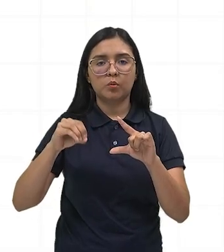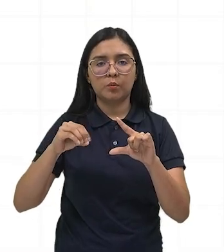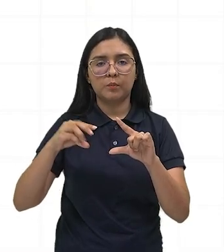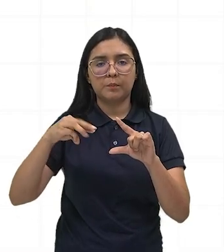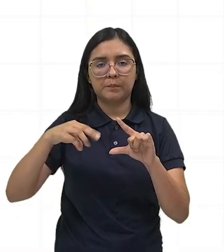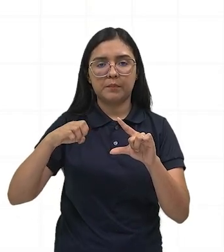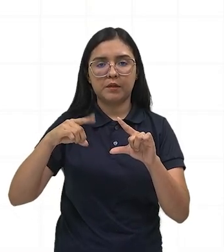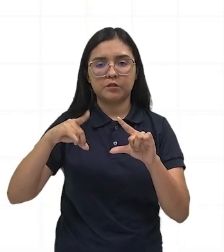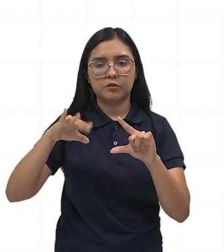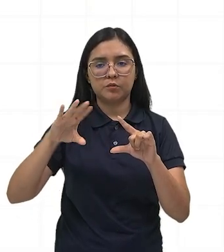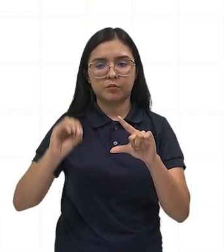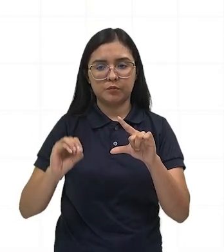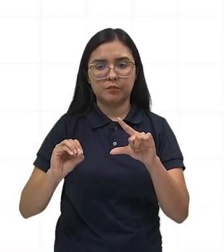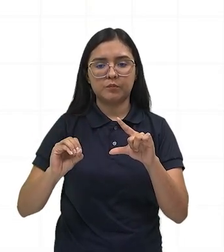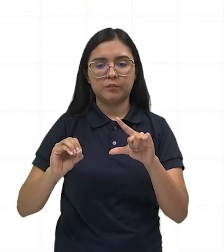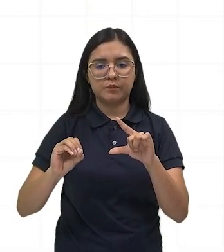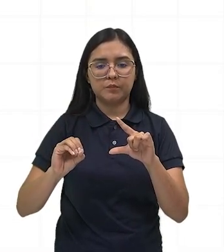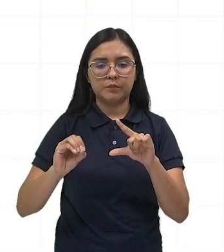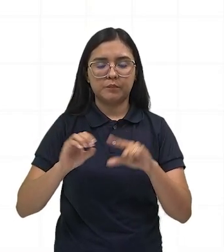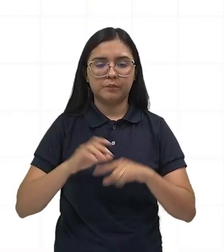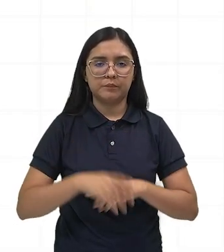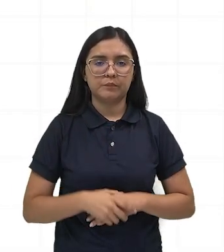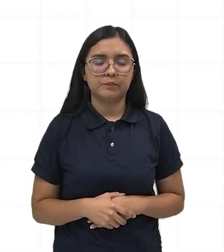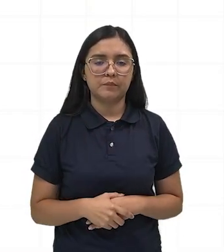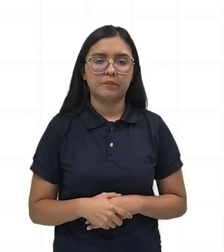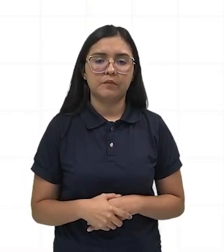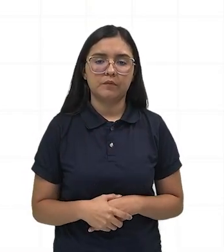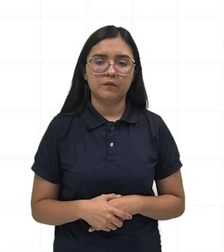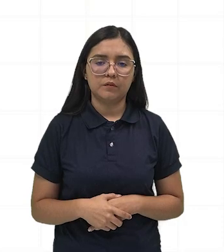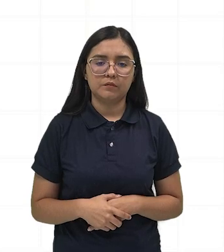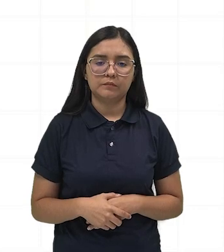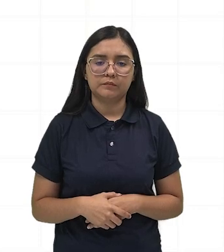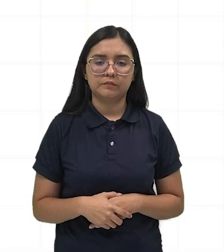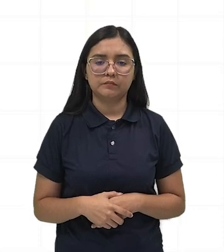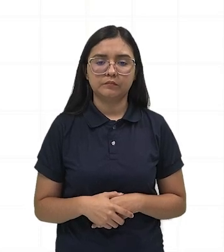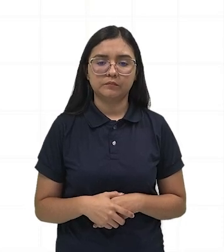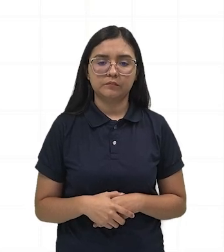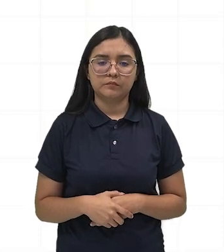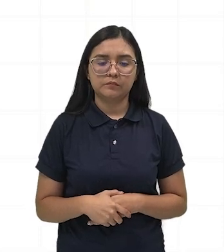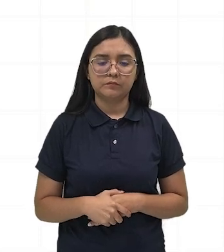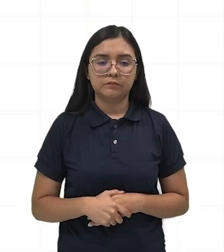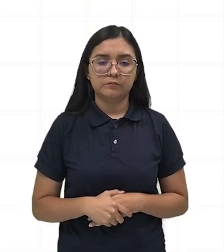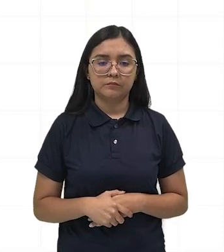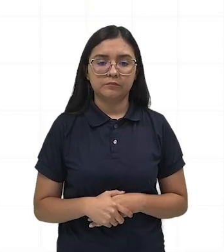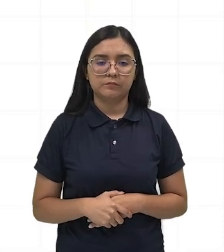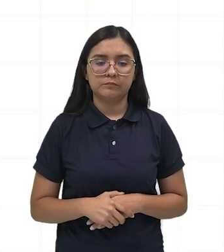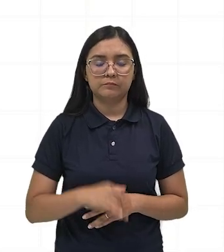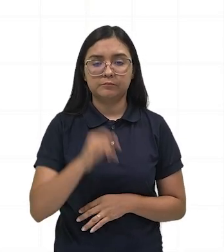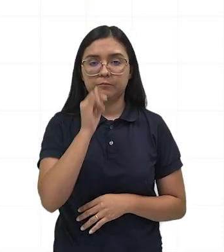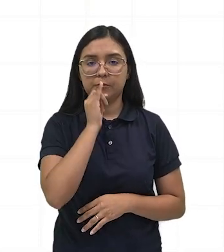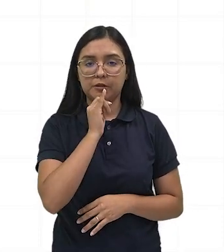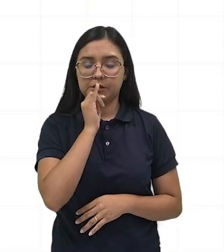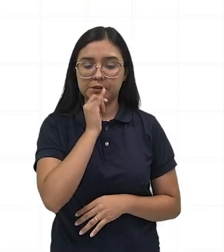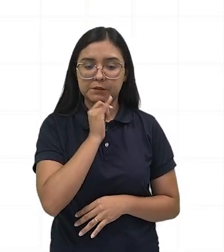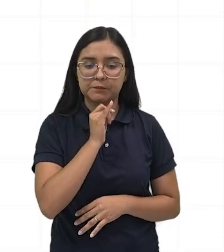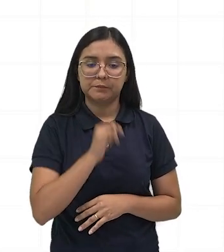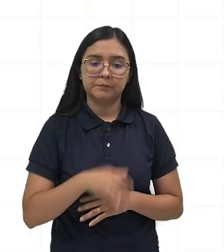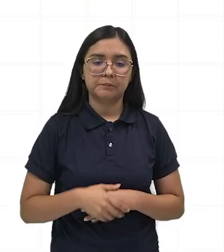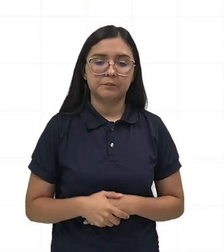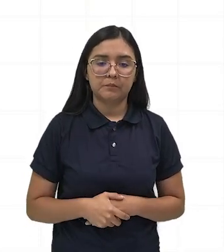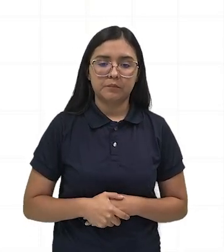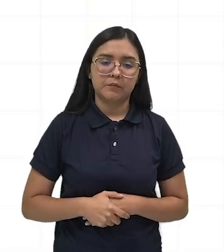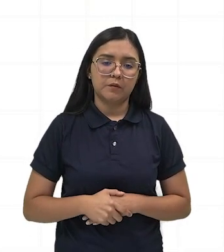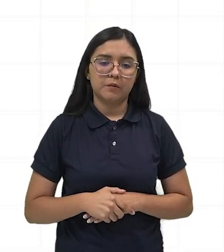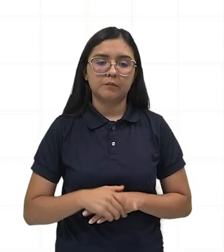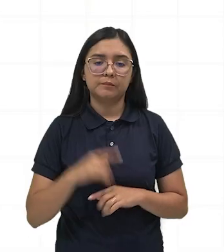do meu segmento ali oposto a este vértice. Tá? Então, por exemplo, aqui vamos dizer que o meu